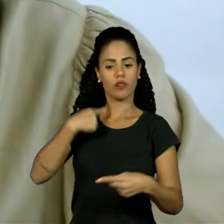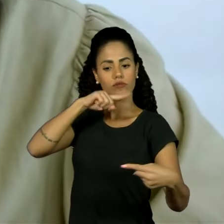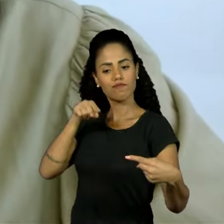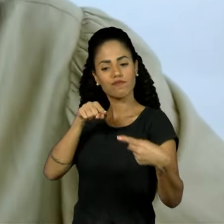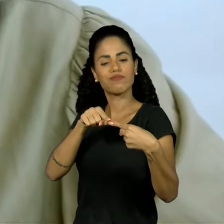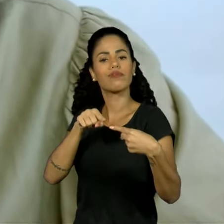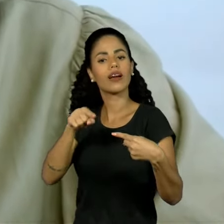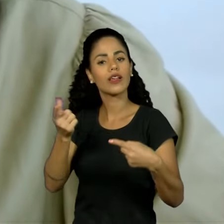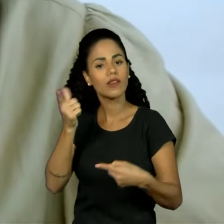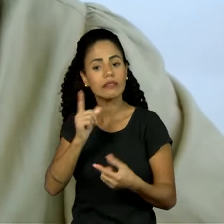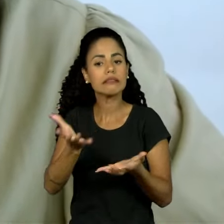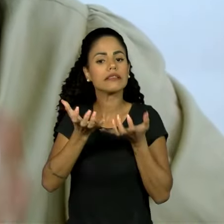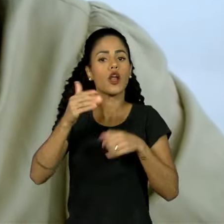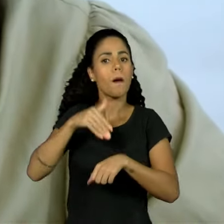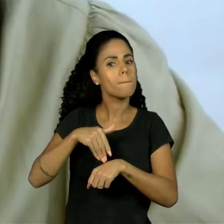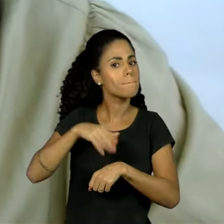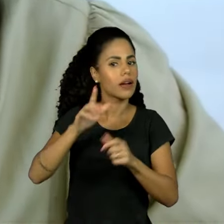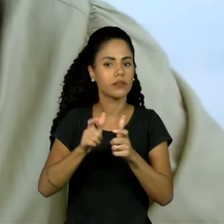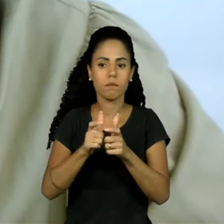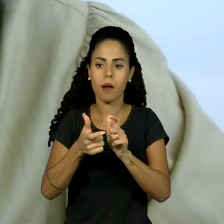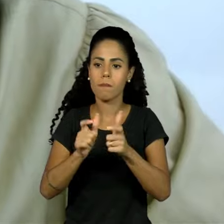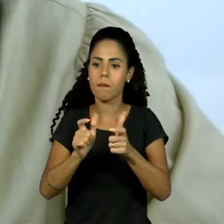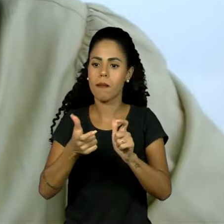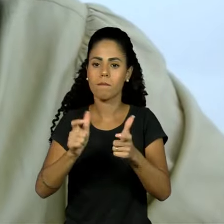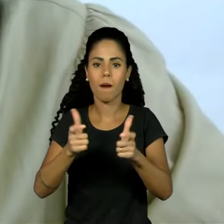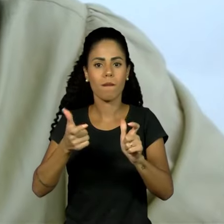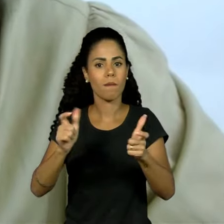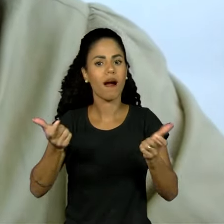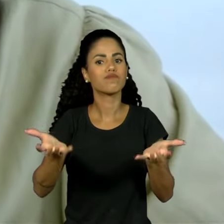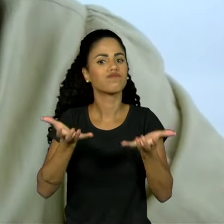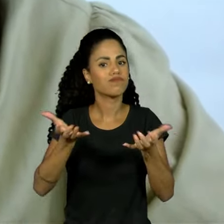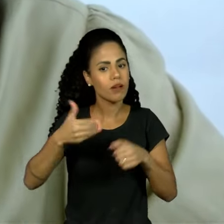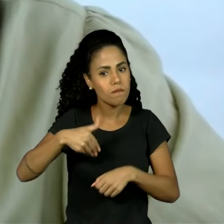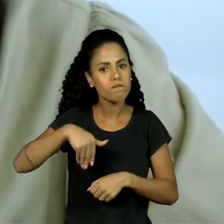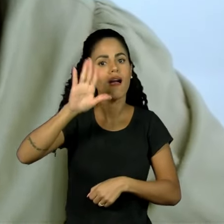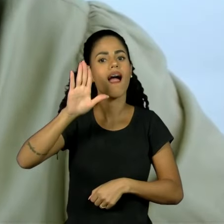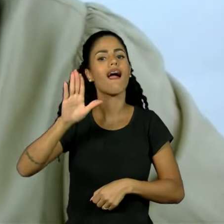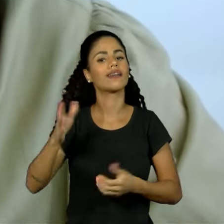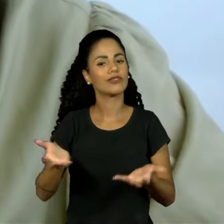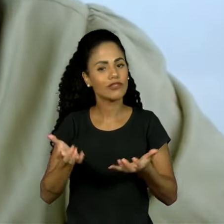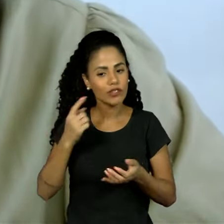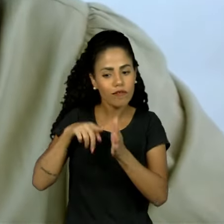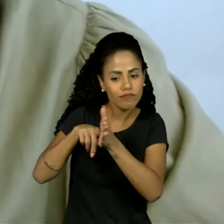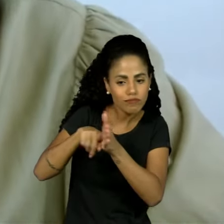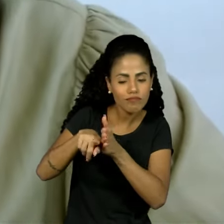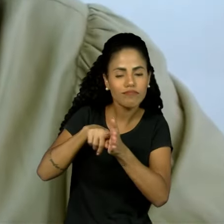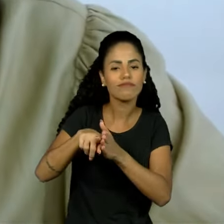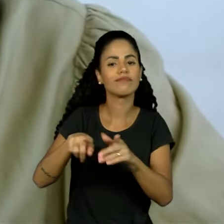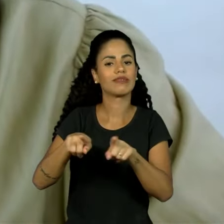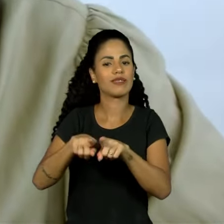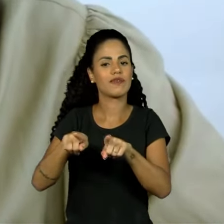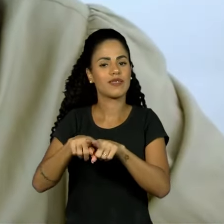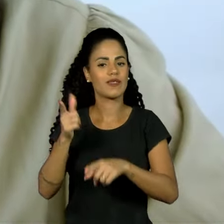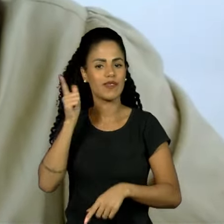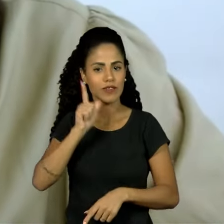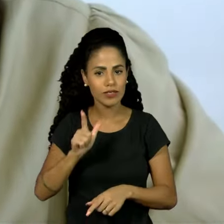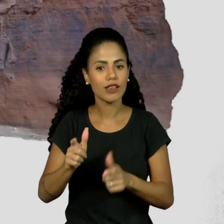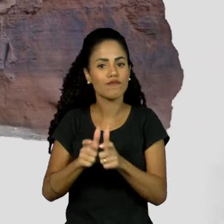gente pretende ir aumentando esses descritores à medida que nossas análises também forem